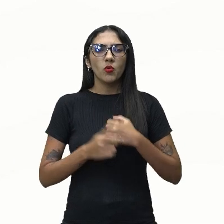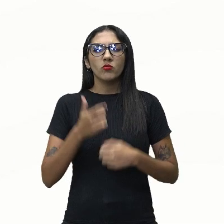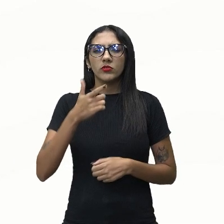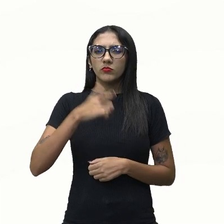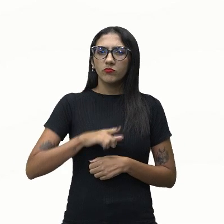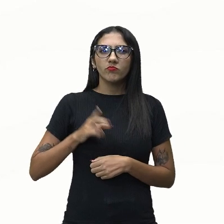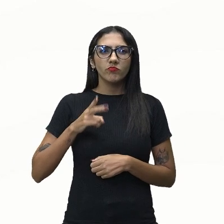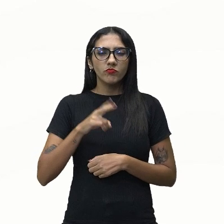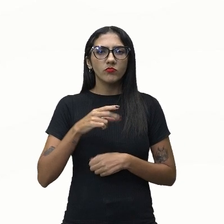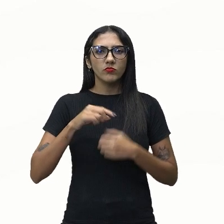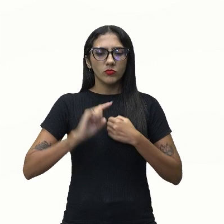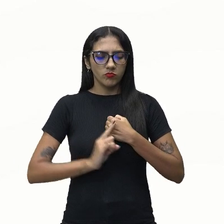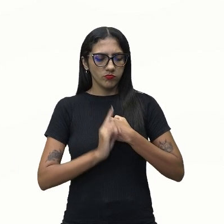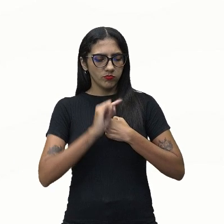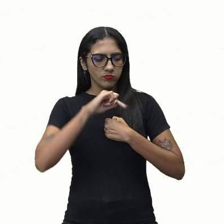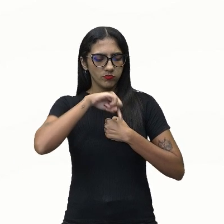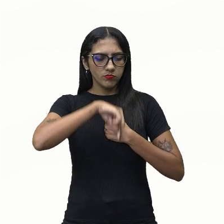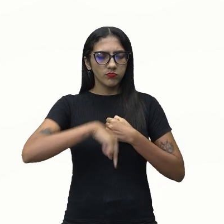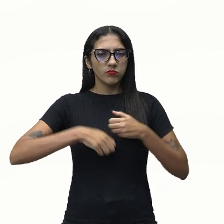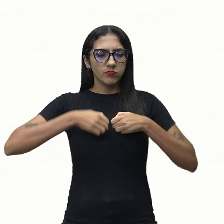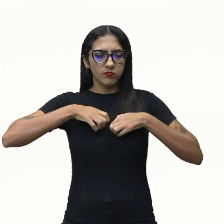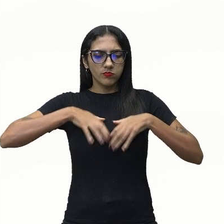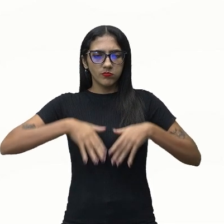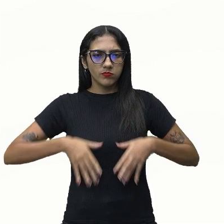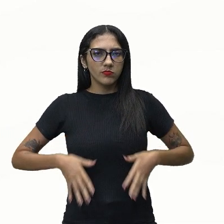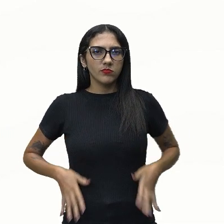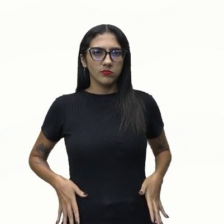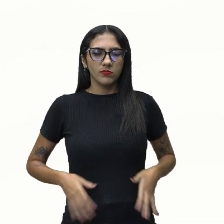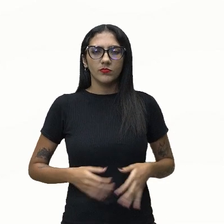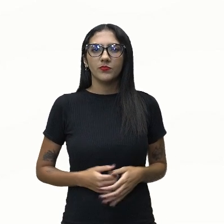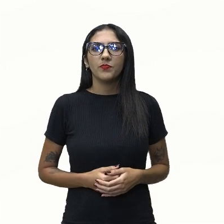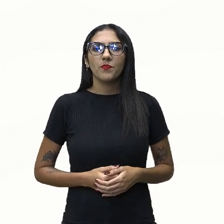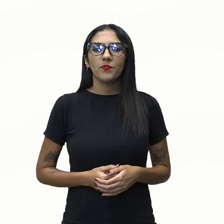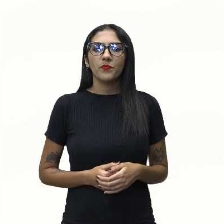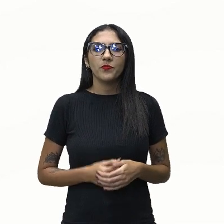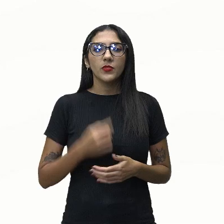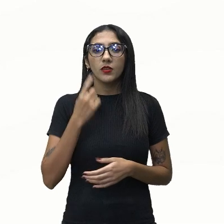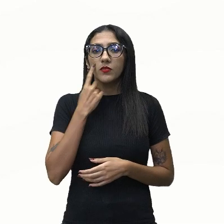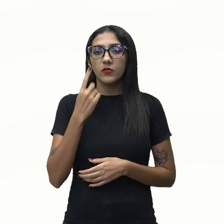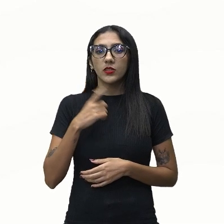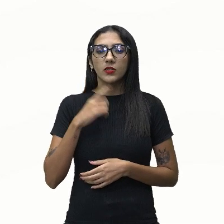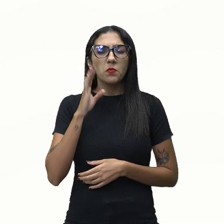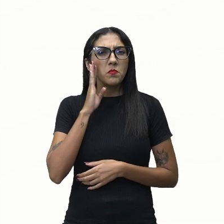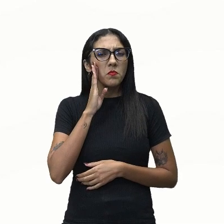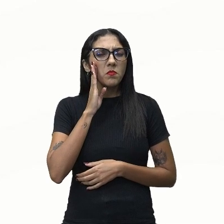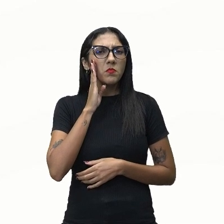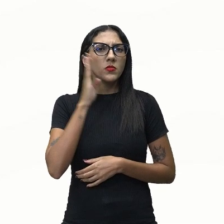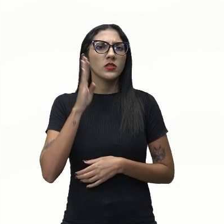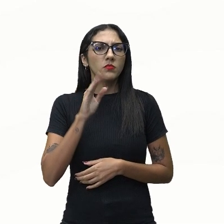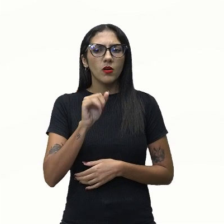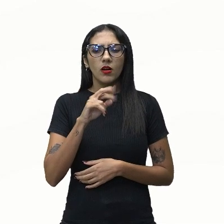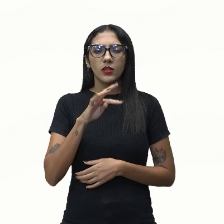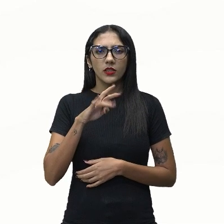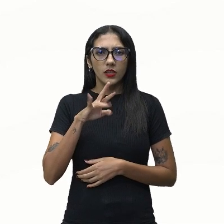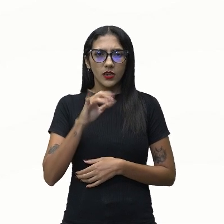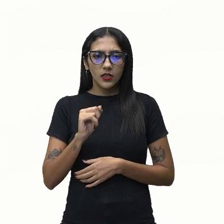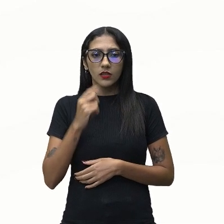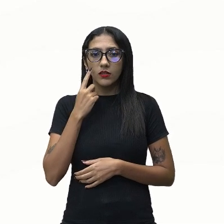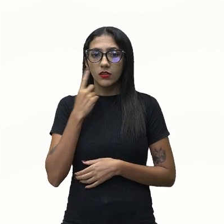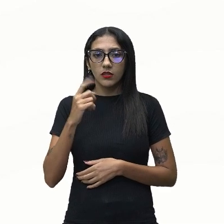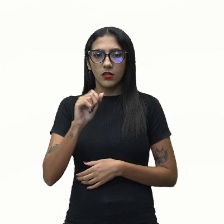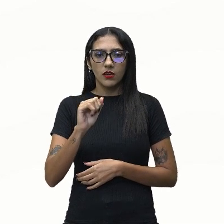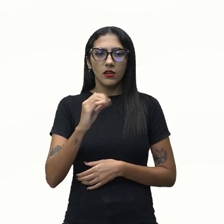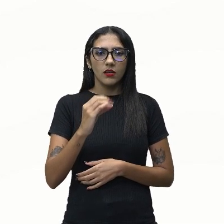ser redistribuído aí para todo o corpo, tá? Observem aí que nós temos a principal artéria do nosso corpo, que é a artéria aorta,